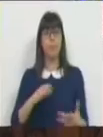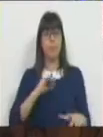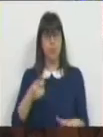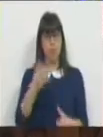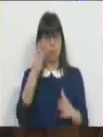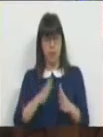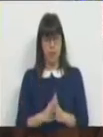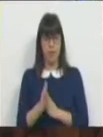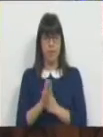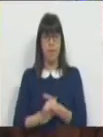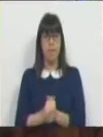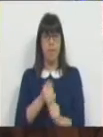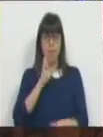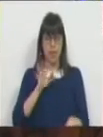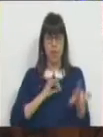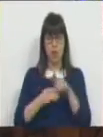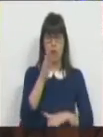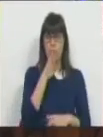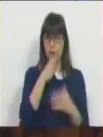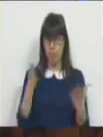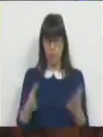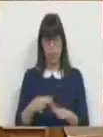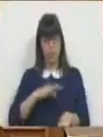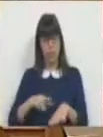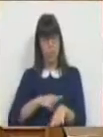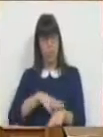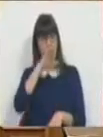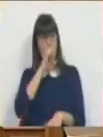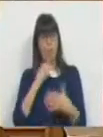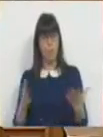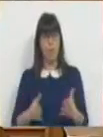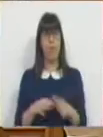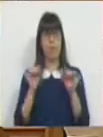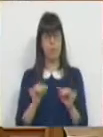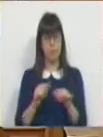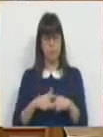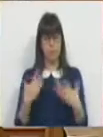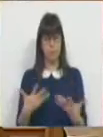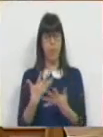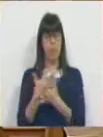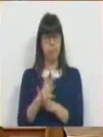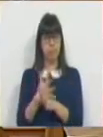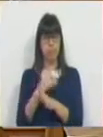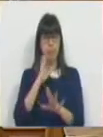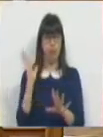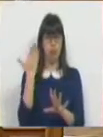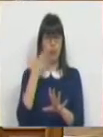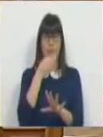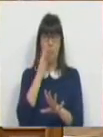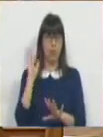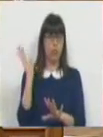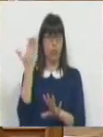Senhor Presidente, senhoras e senhores deputados, senhores membros do Governo, é na época de incêndios que mais se fala